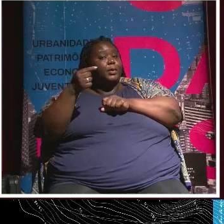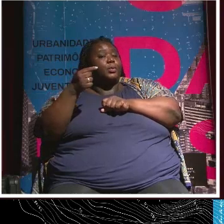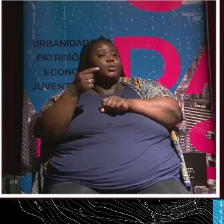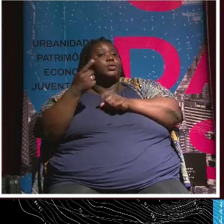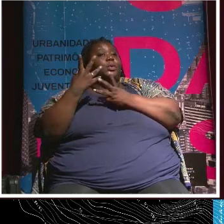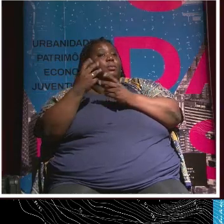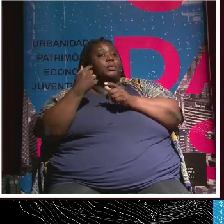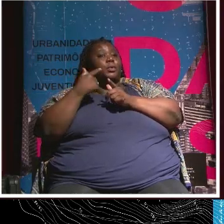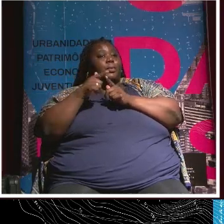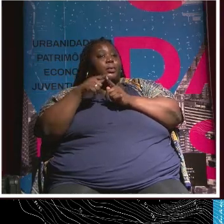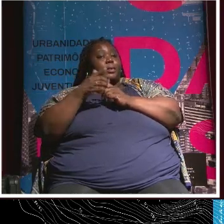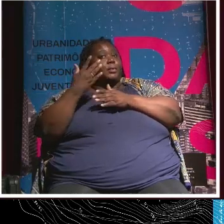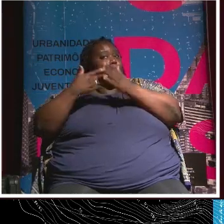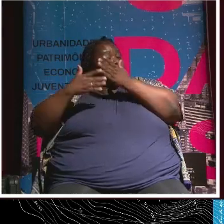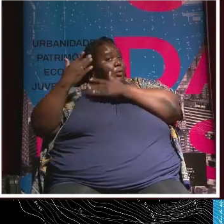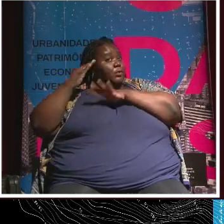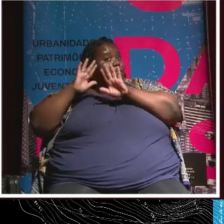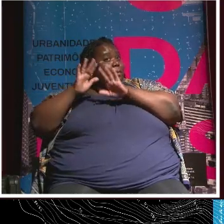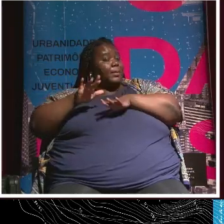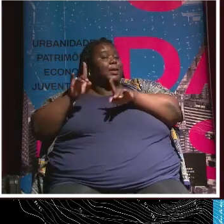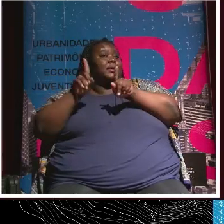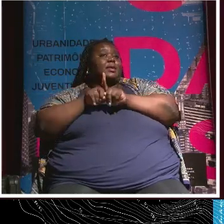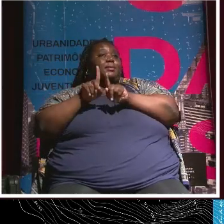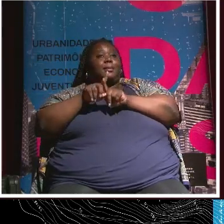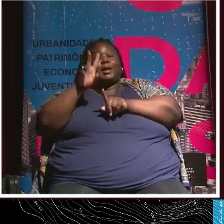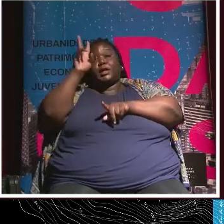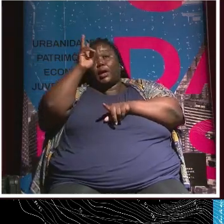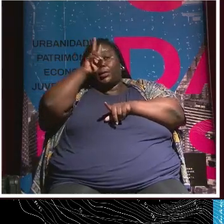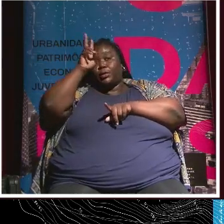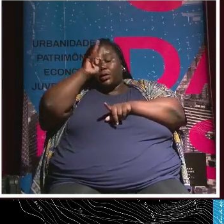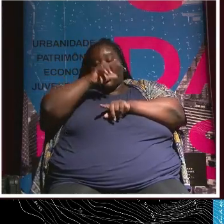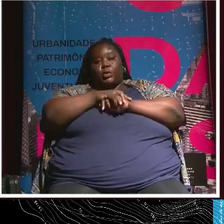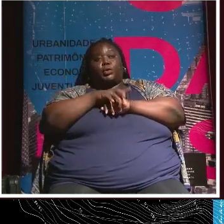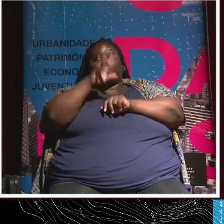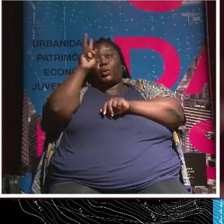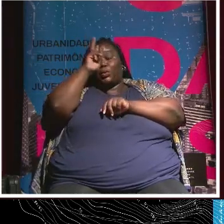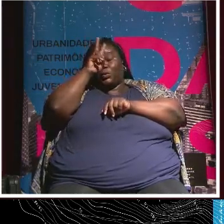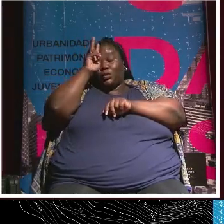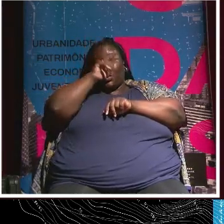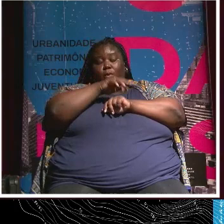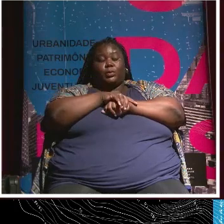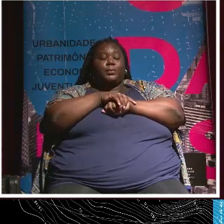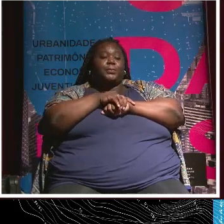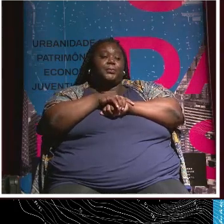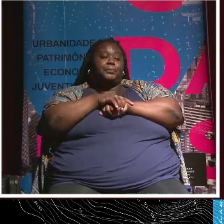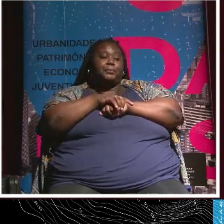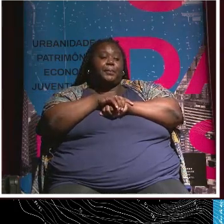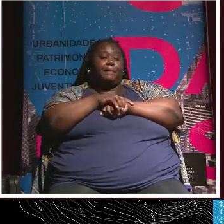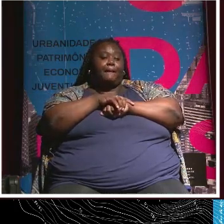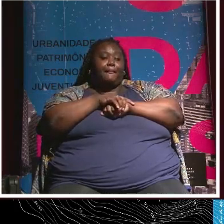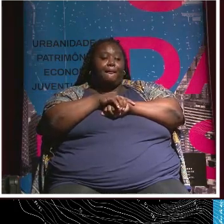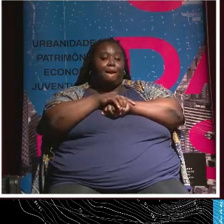tragédia do governo passado, mas que tem um histórico de baixa